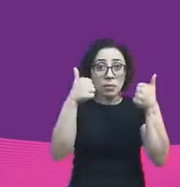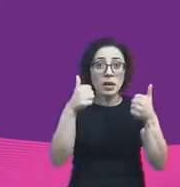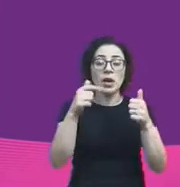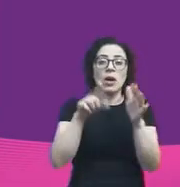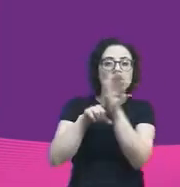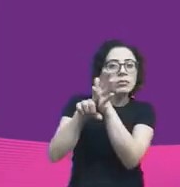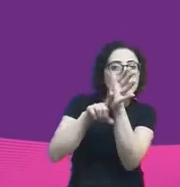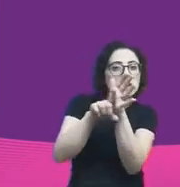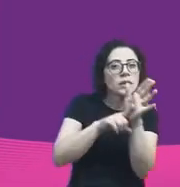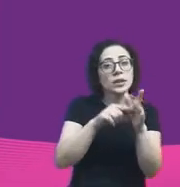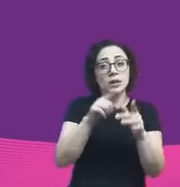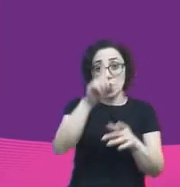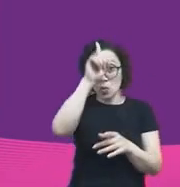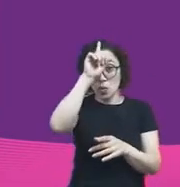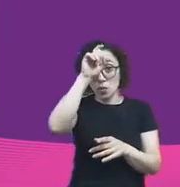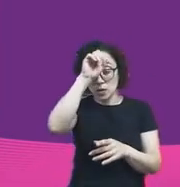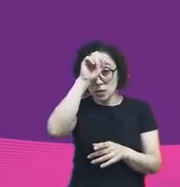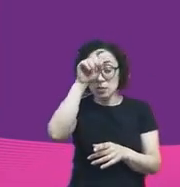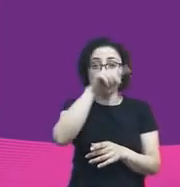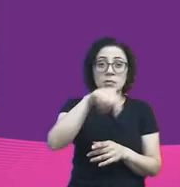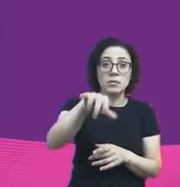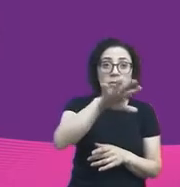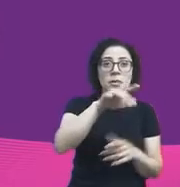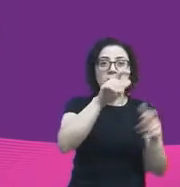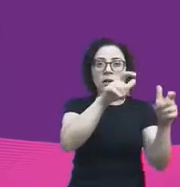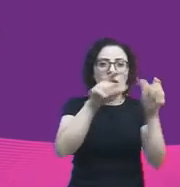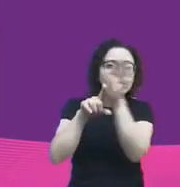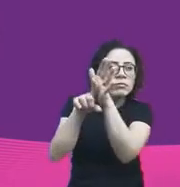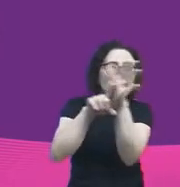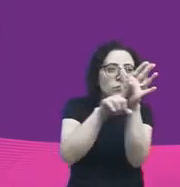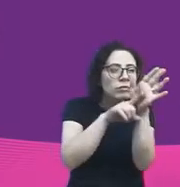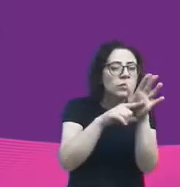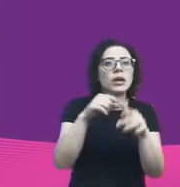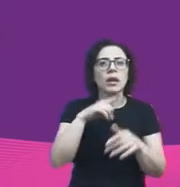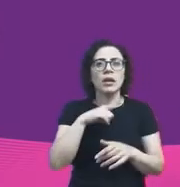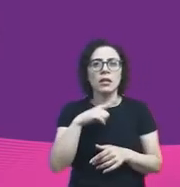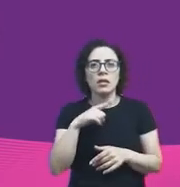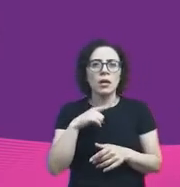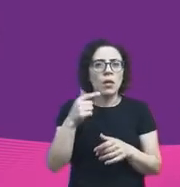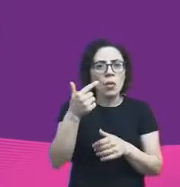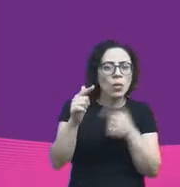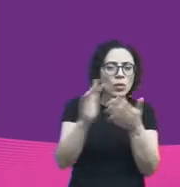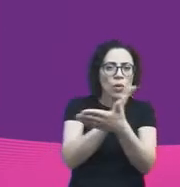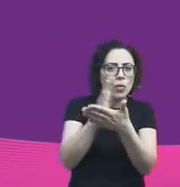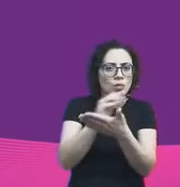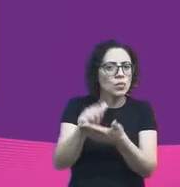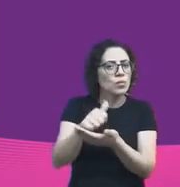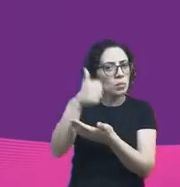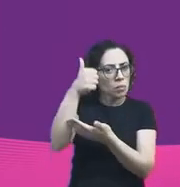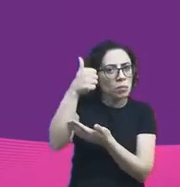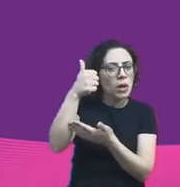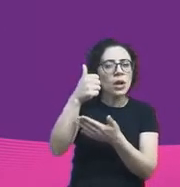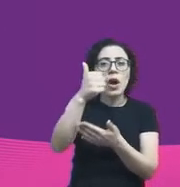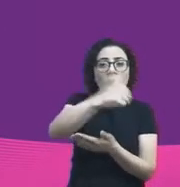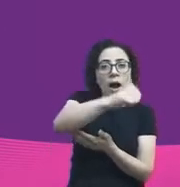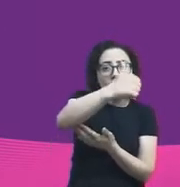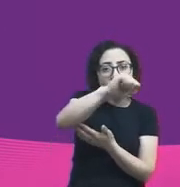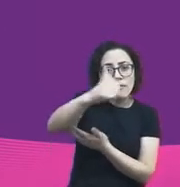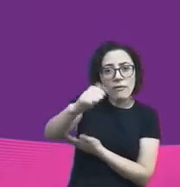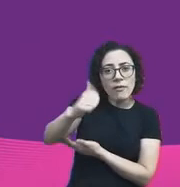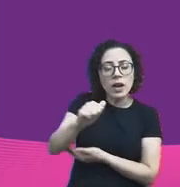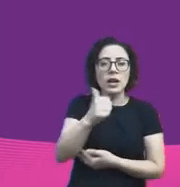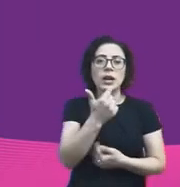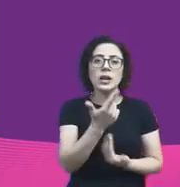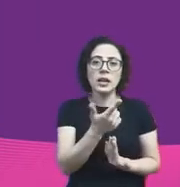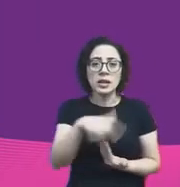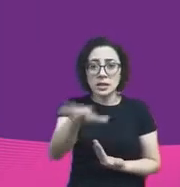usam. O HCAHPS é mais complexo, mas ele é considerado bem melhor. A avaliação é muito melhor em locais onde tem